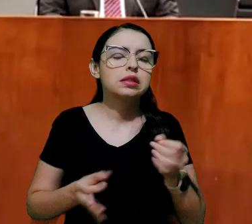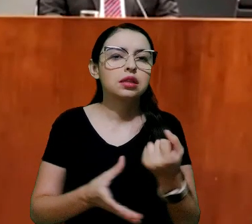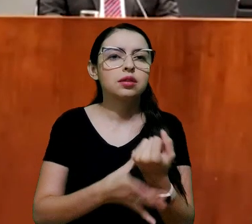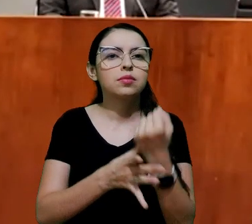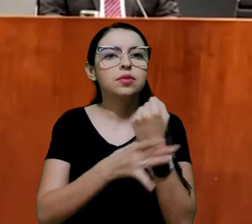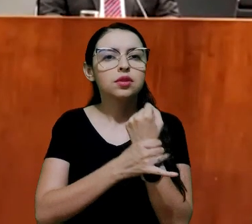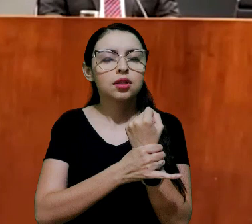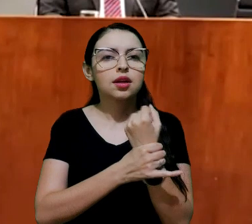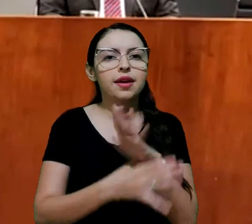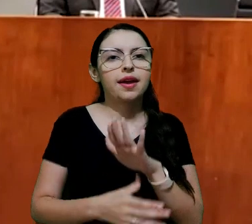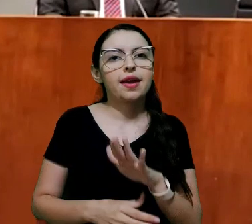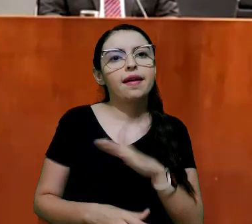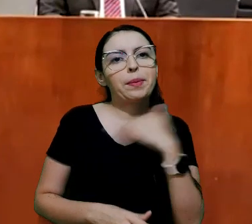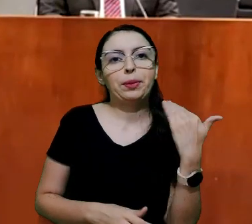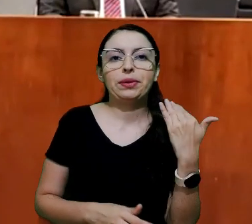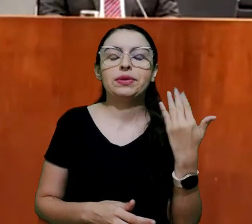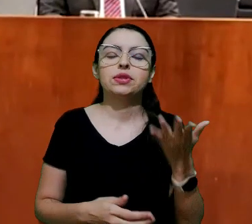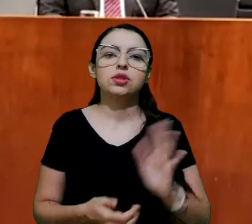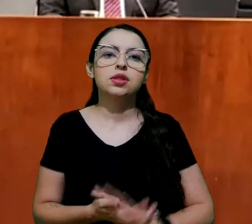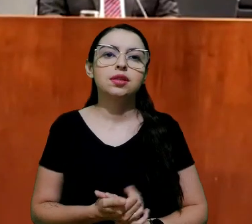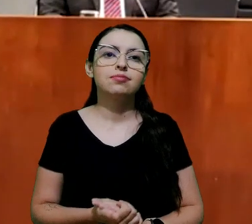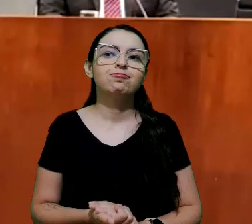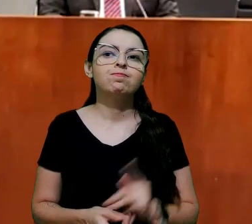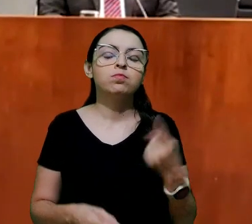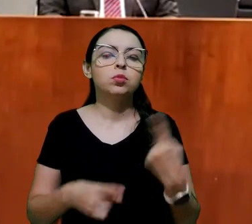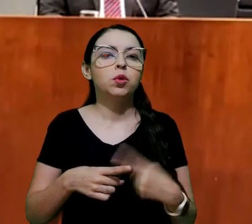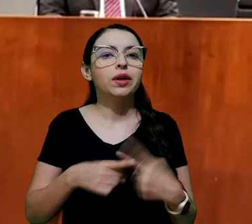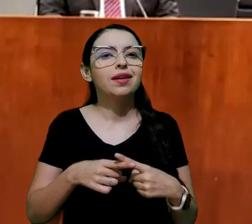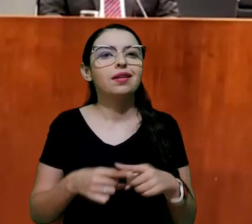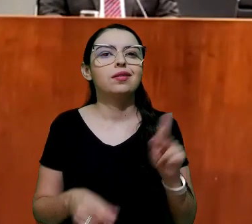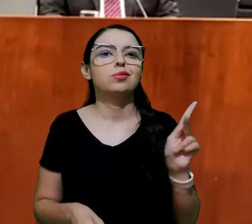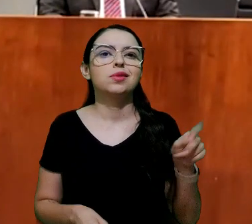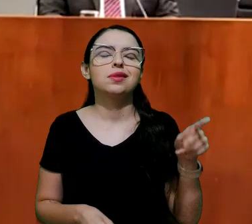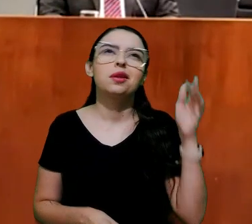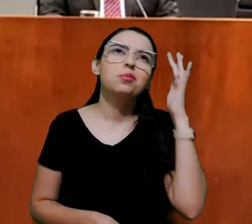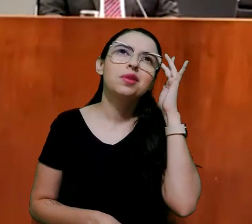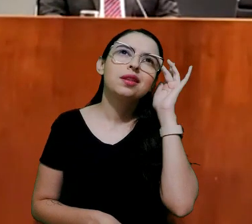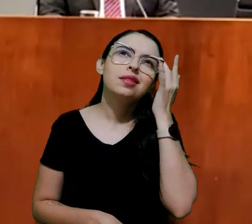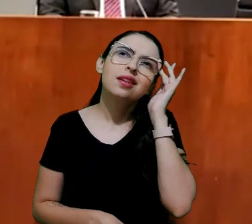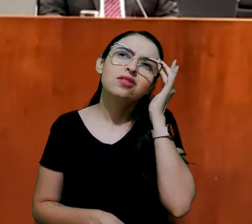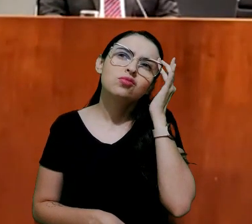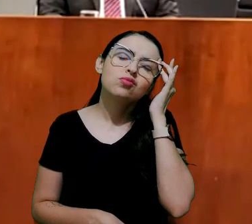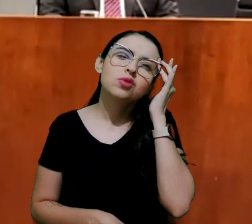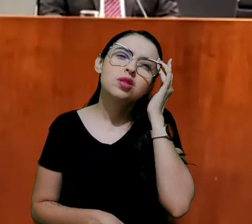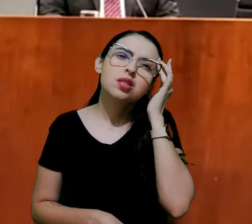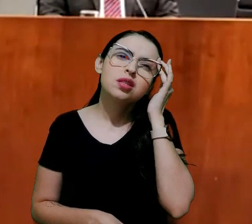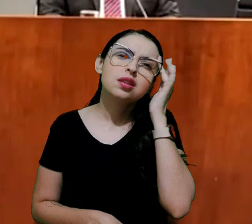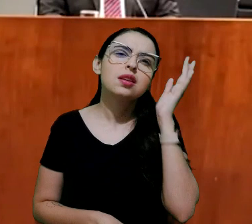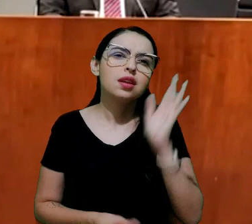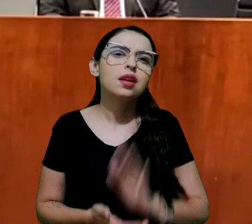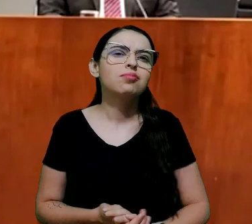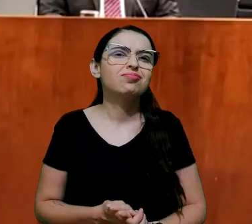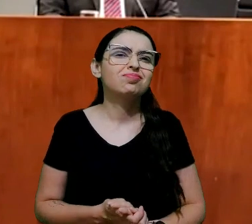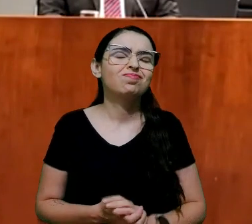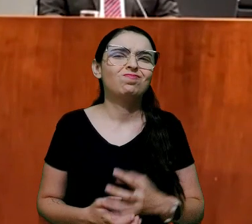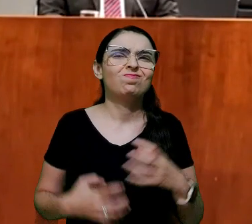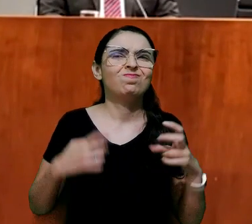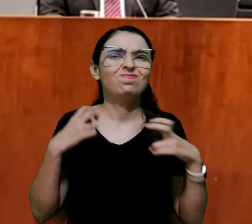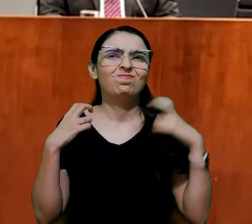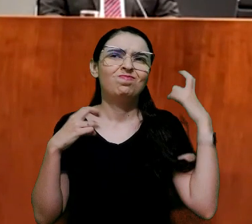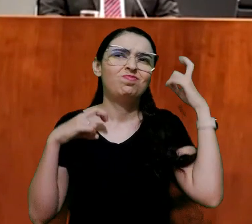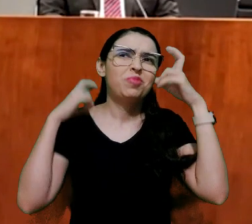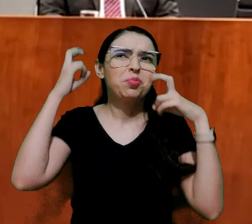Porque eu sempre compreendi, e isso é algo que me incomoda, talvez pela